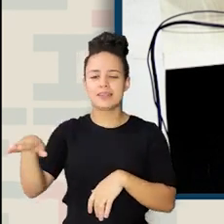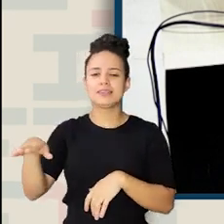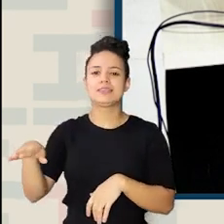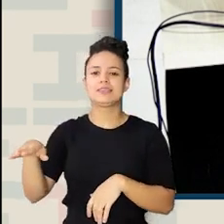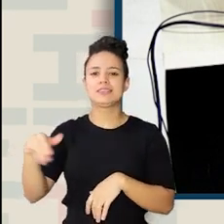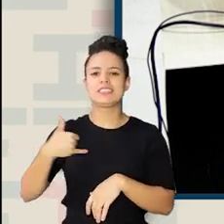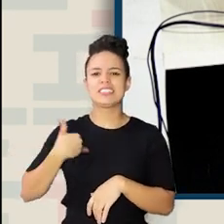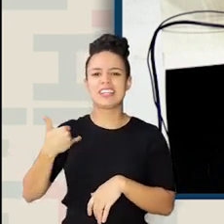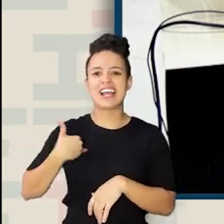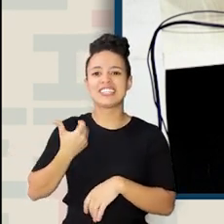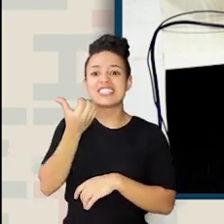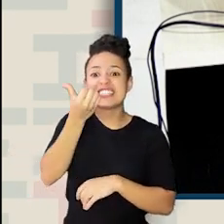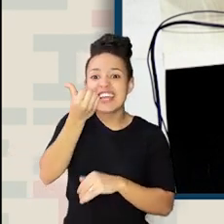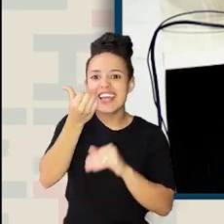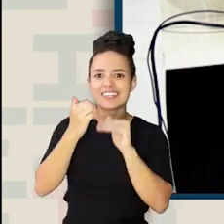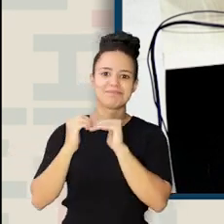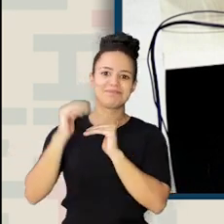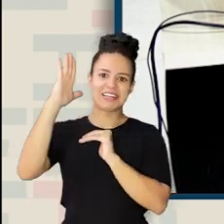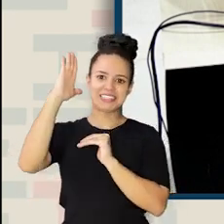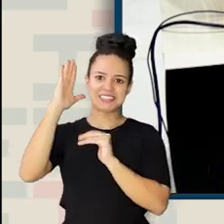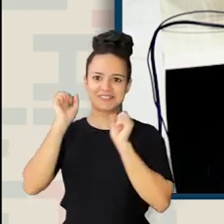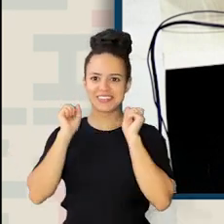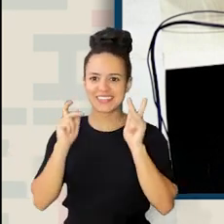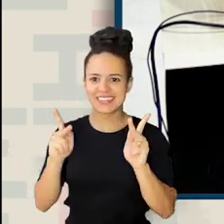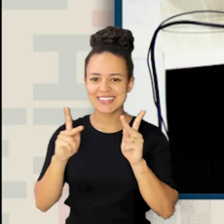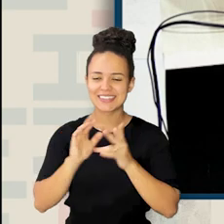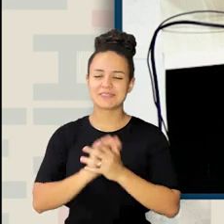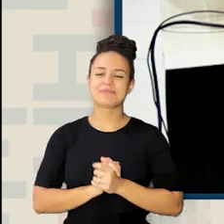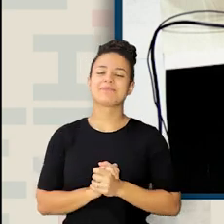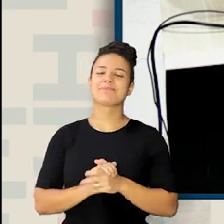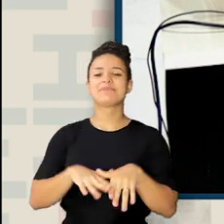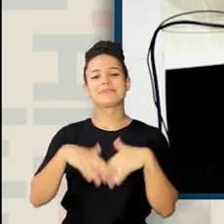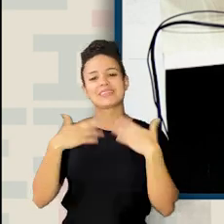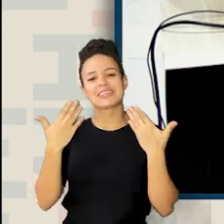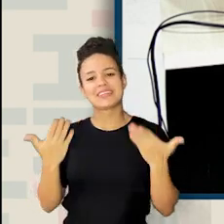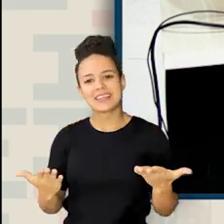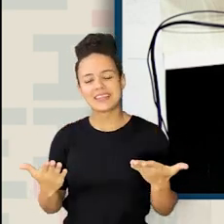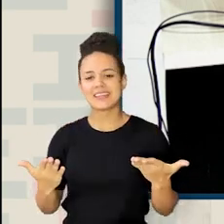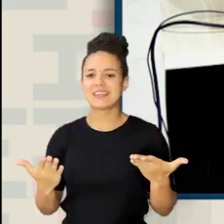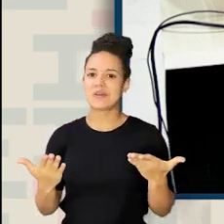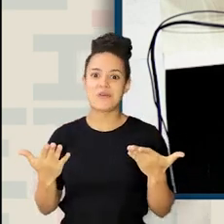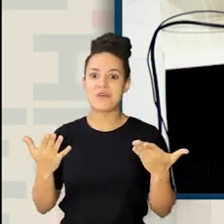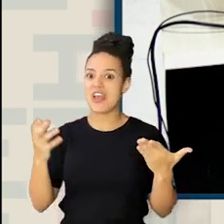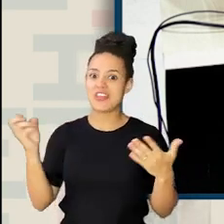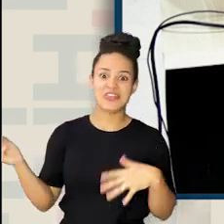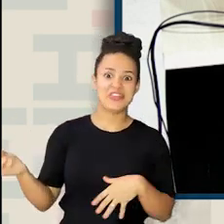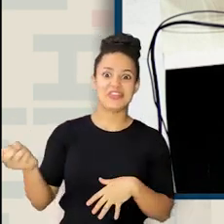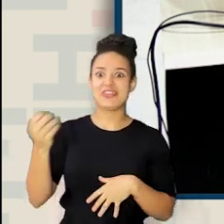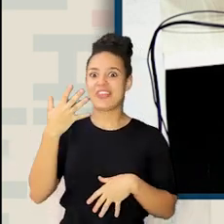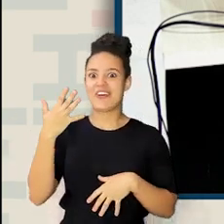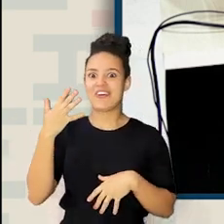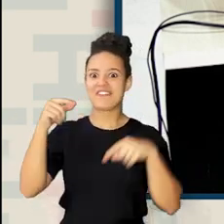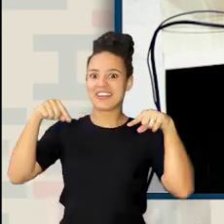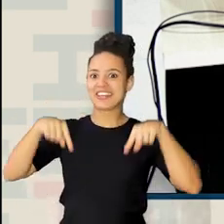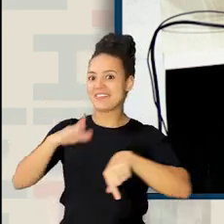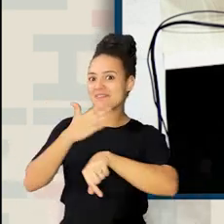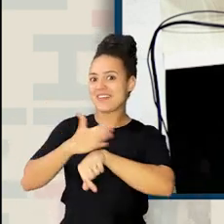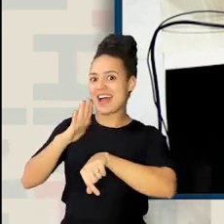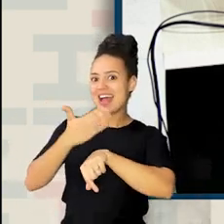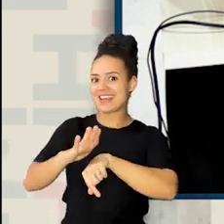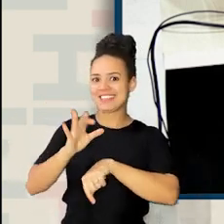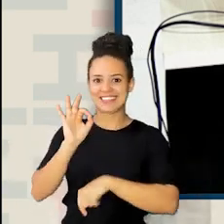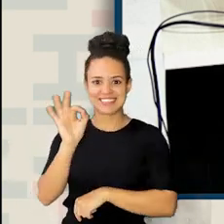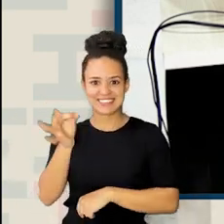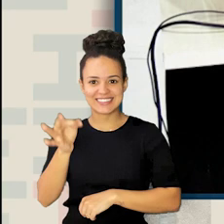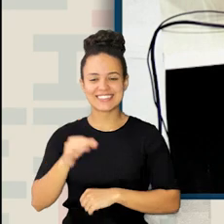de 6 anos de idade, tá bom? Então, é inédito, estreia aqui, grande,